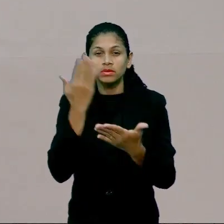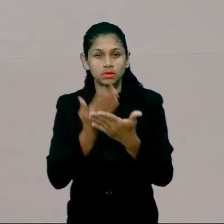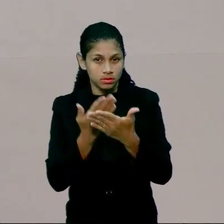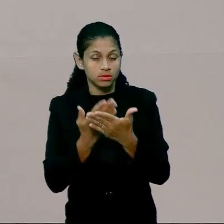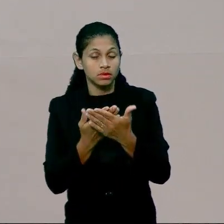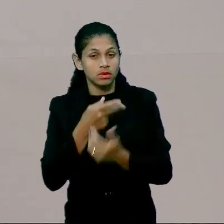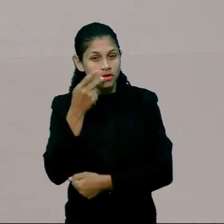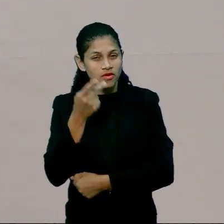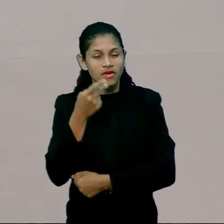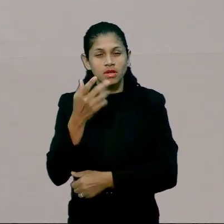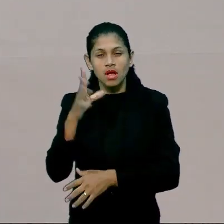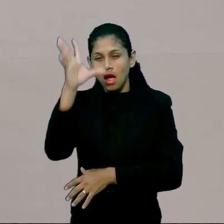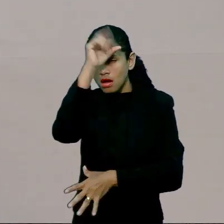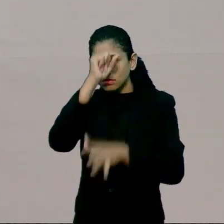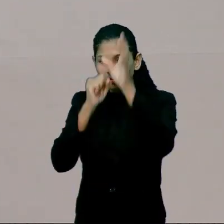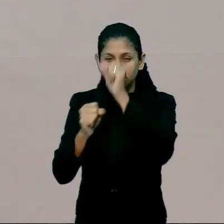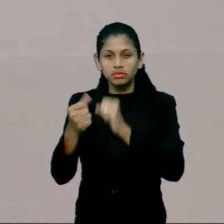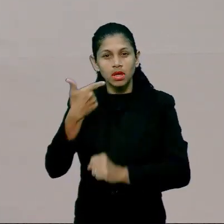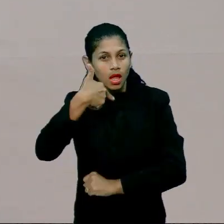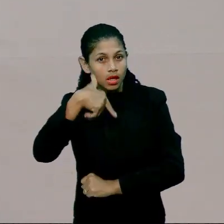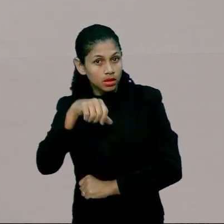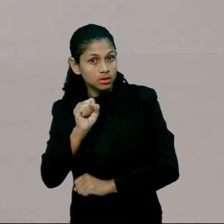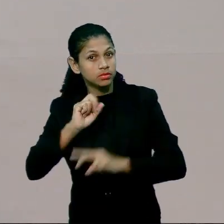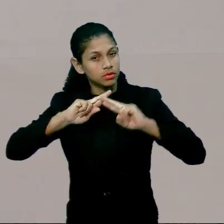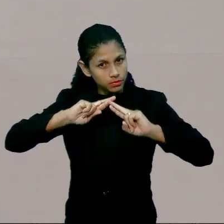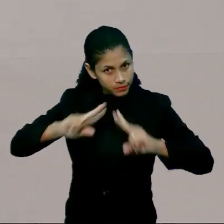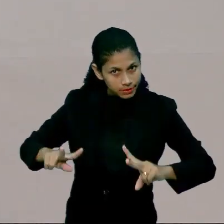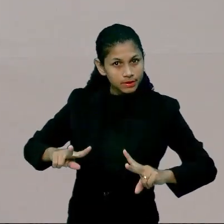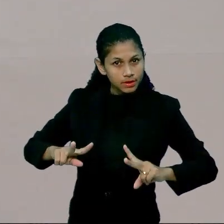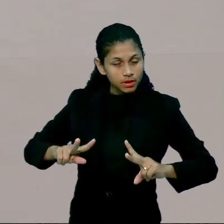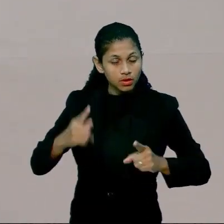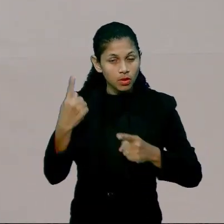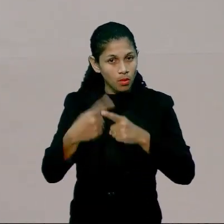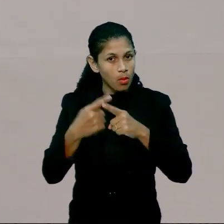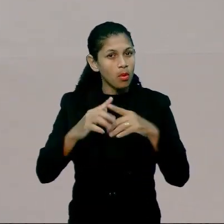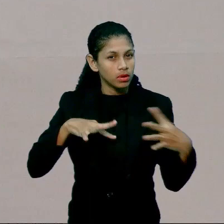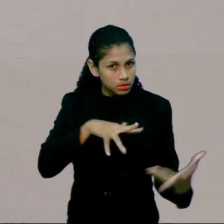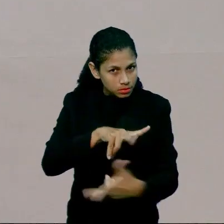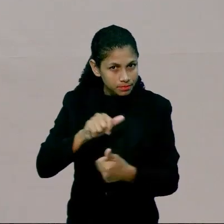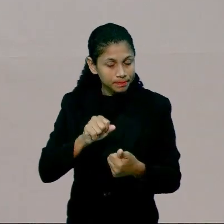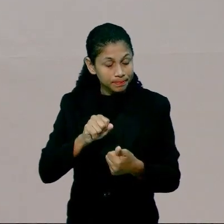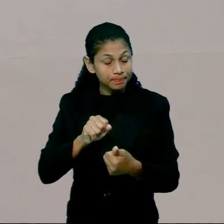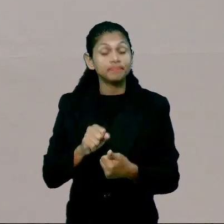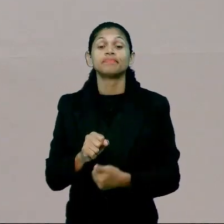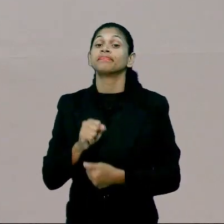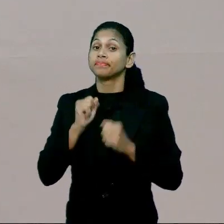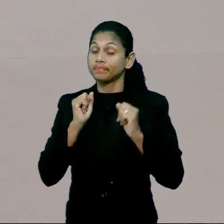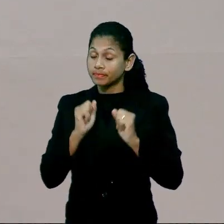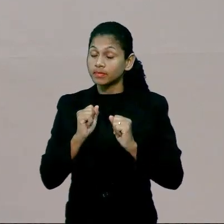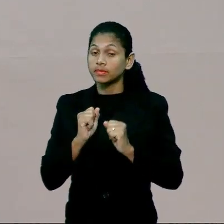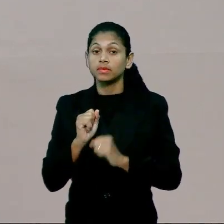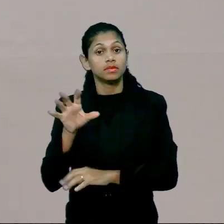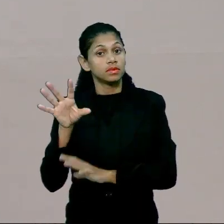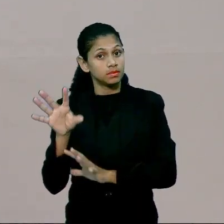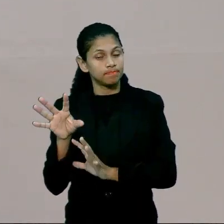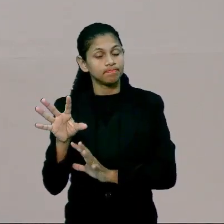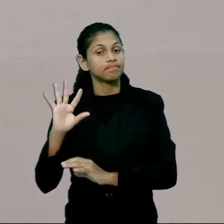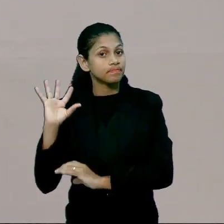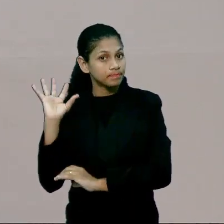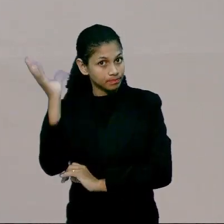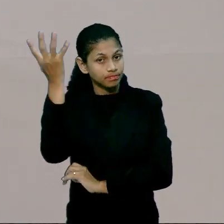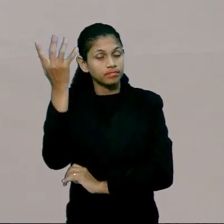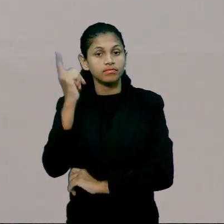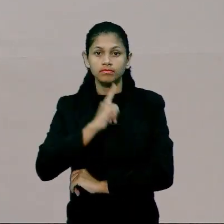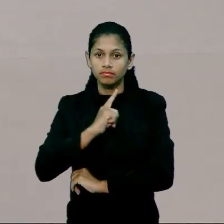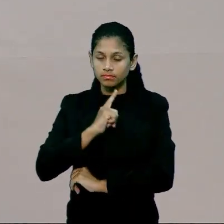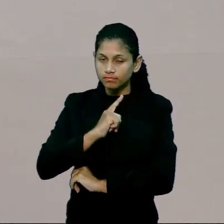em línguas diferentes devido à comunicação da globalização? Então, é isso que está acontecendo, ok? Existem pessoas que